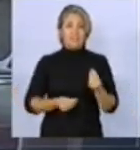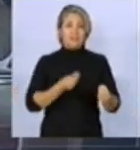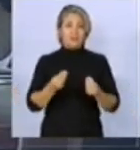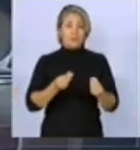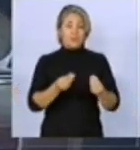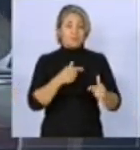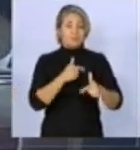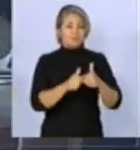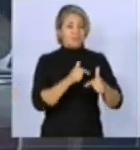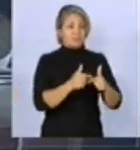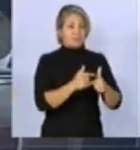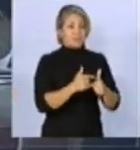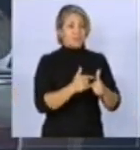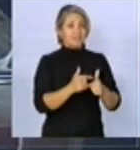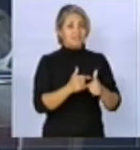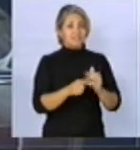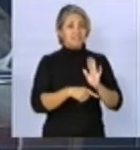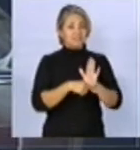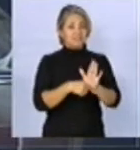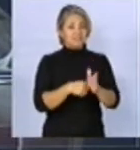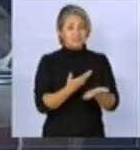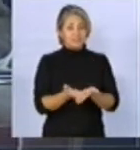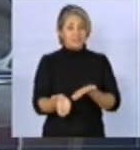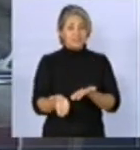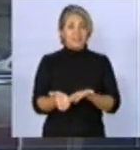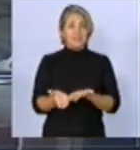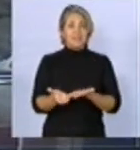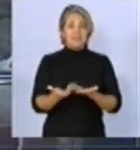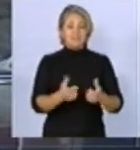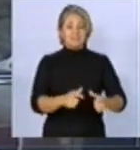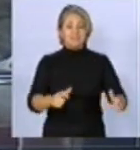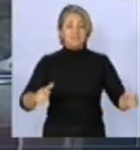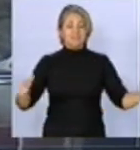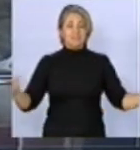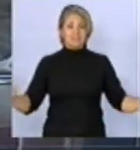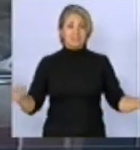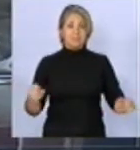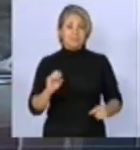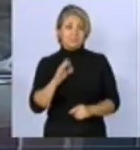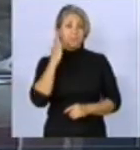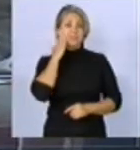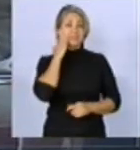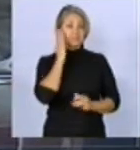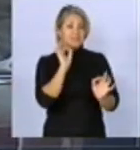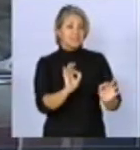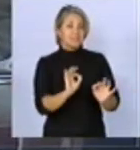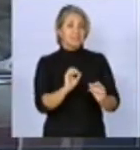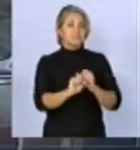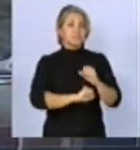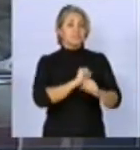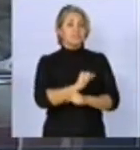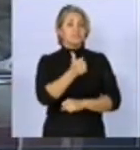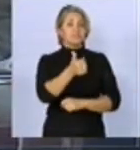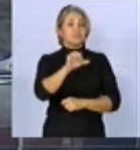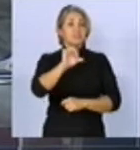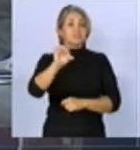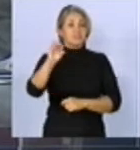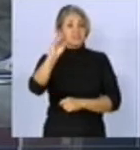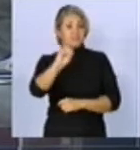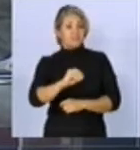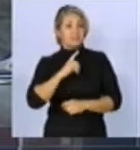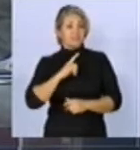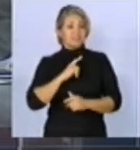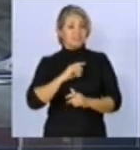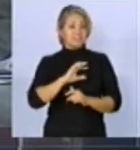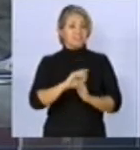de trabalho que compensar de certa forma a perda de diária mas só para se ter uma noção Lima e na 190 Lagoa representar três